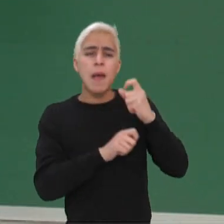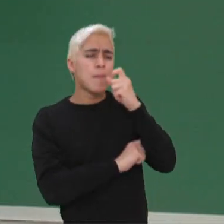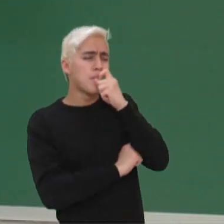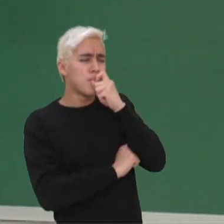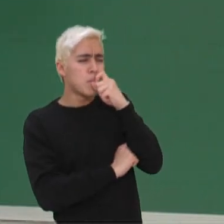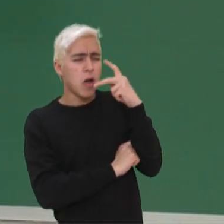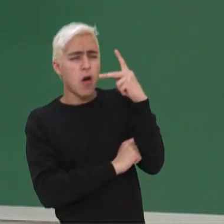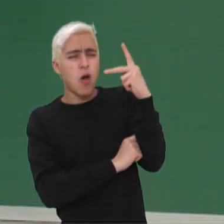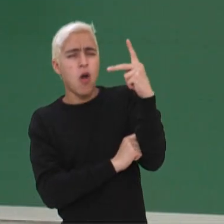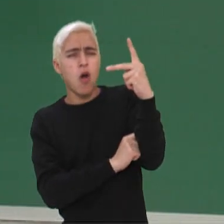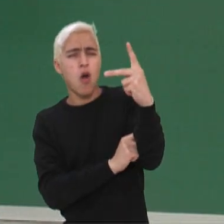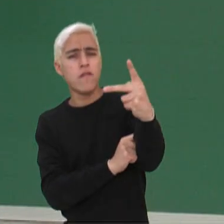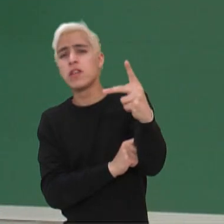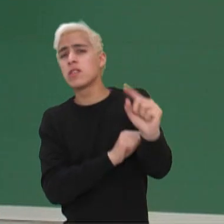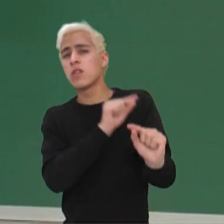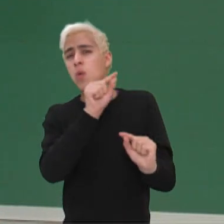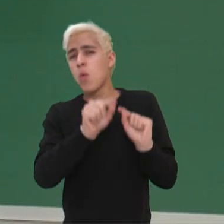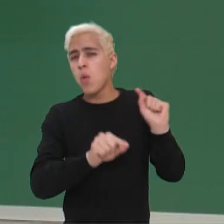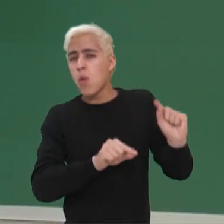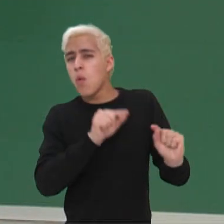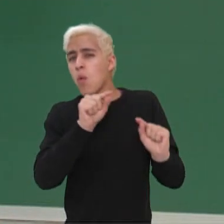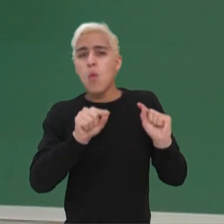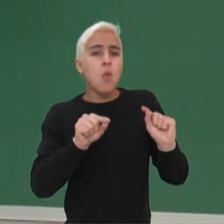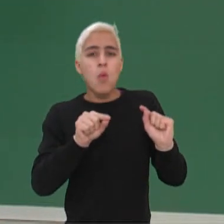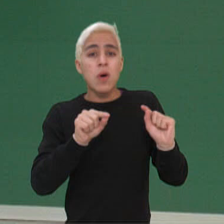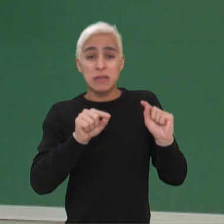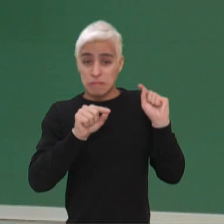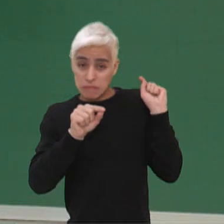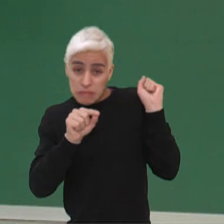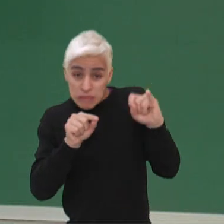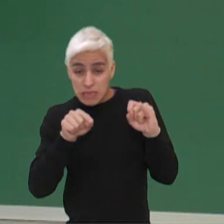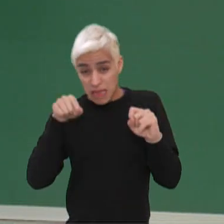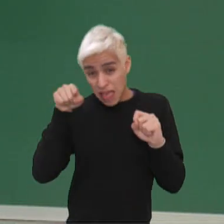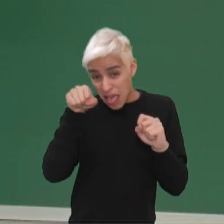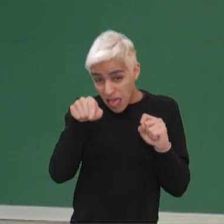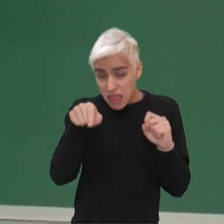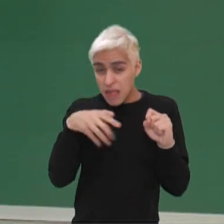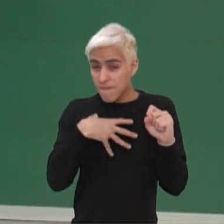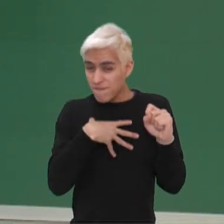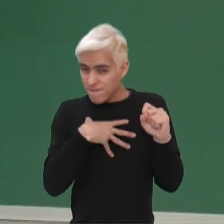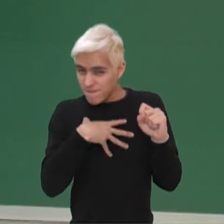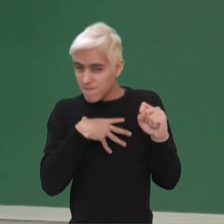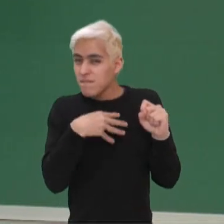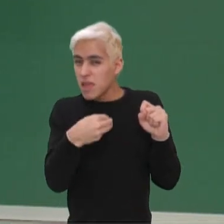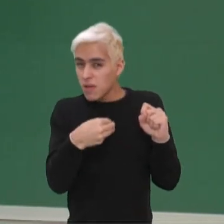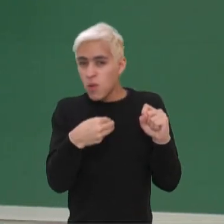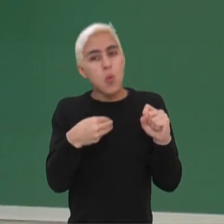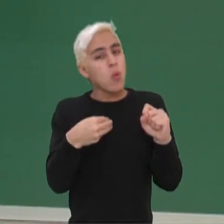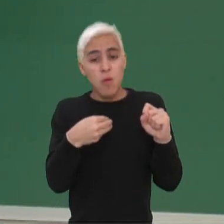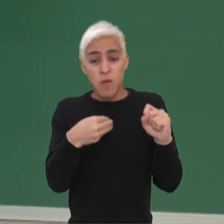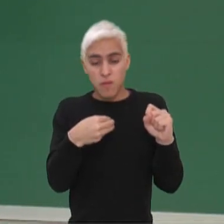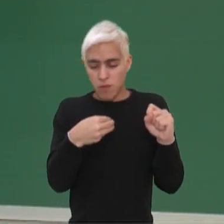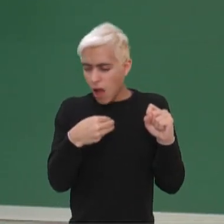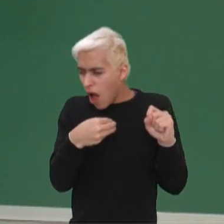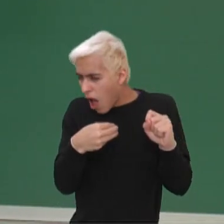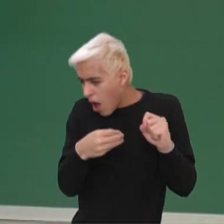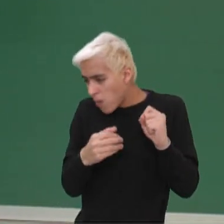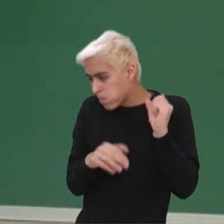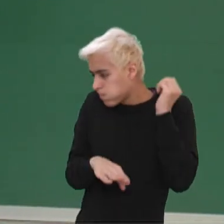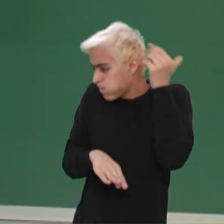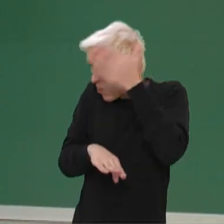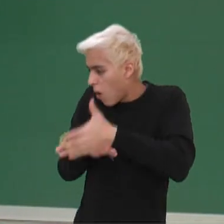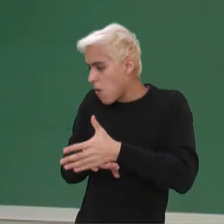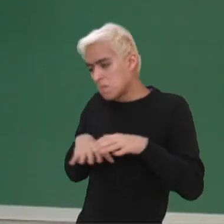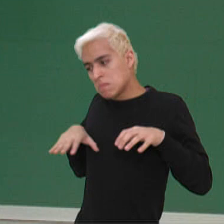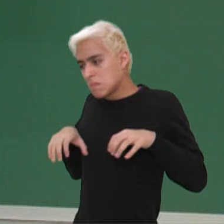profecia que falava que se Zeus tivesse um filho, esse filho iria usurpar o